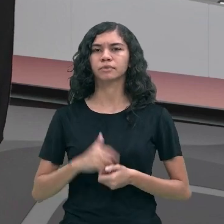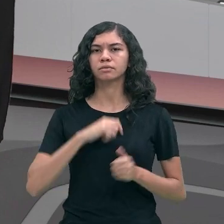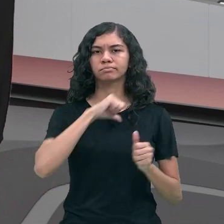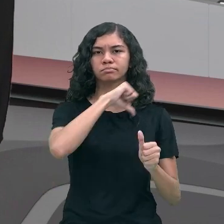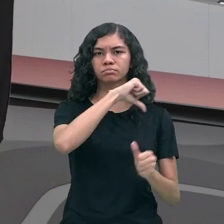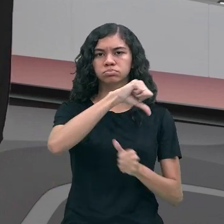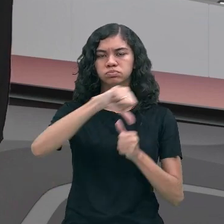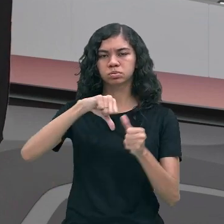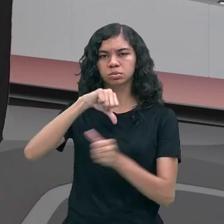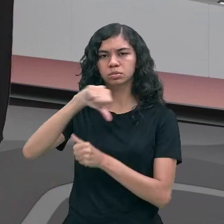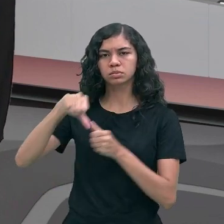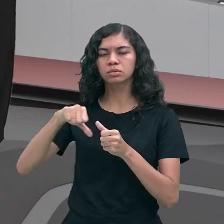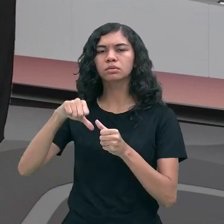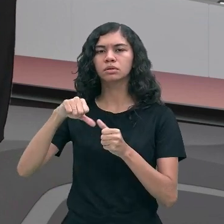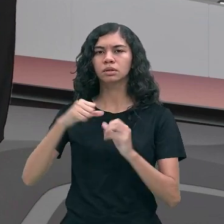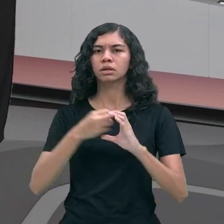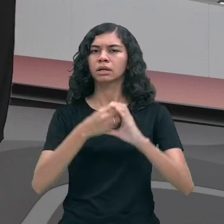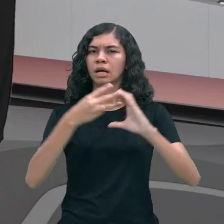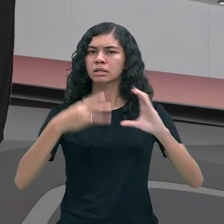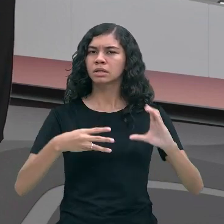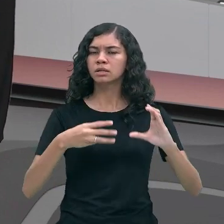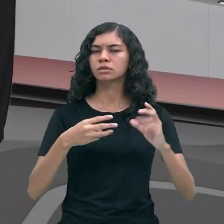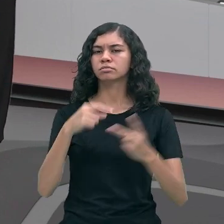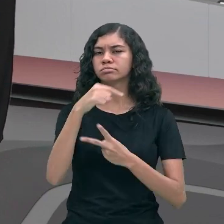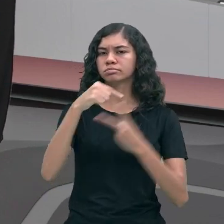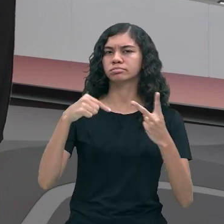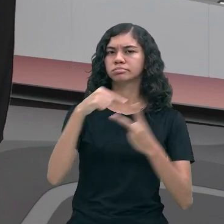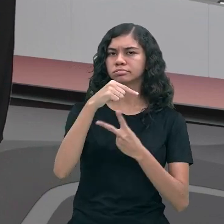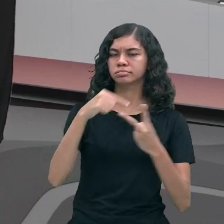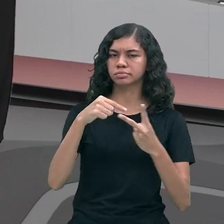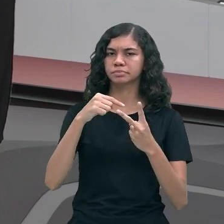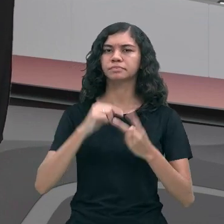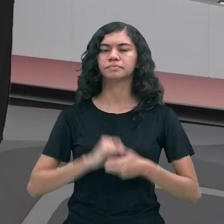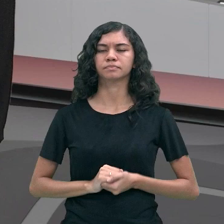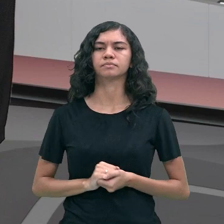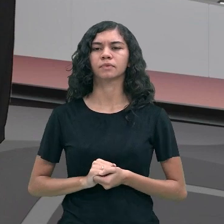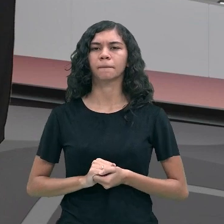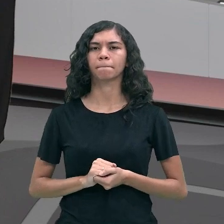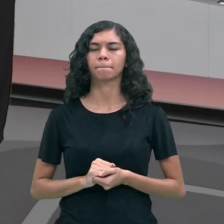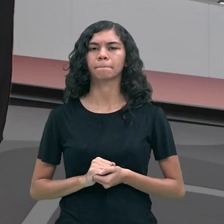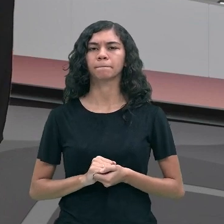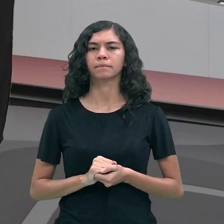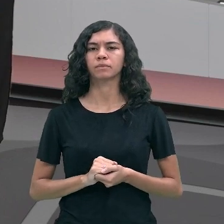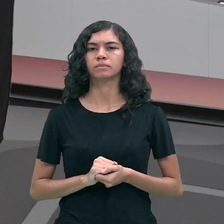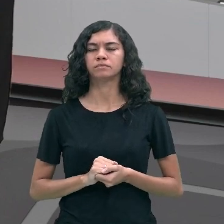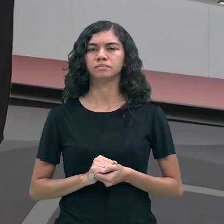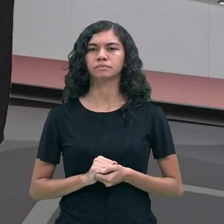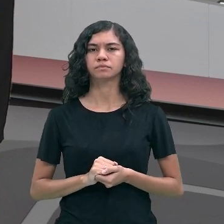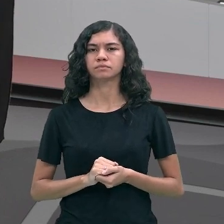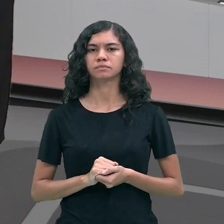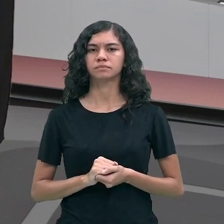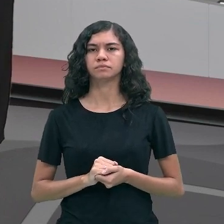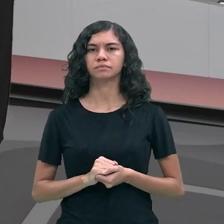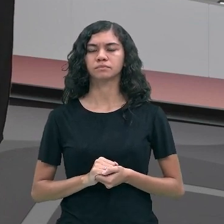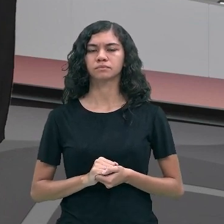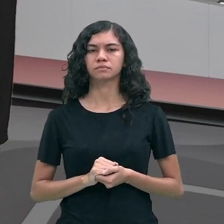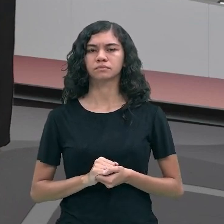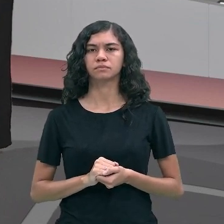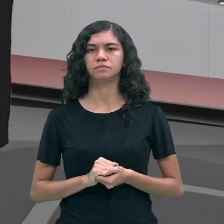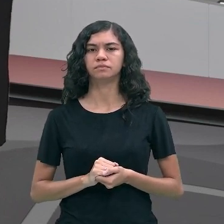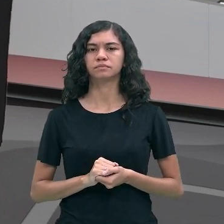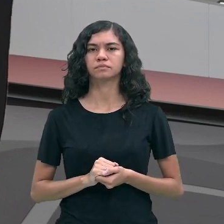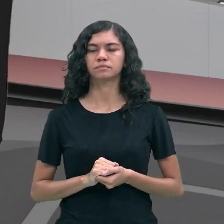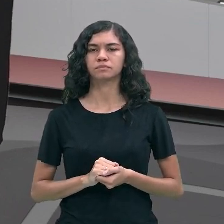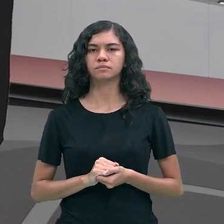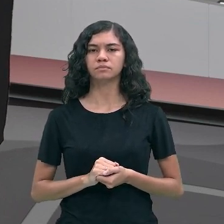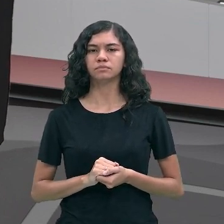apresenta características tanto do igapó quanto também da mata de terra firme, desculpa. E quanto